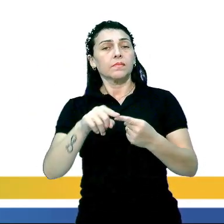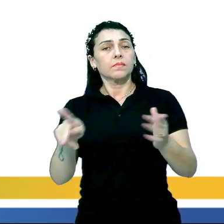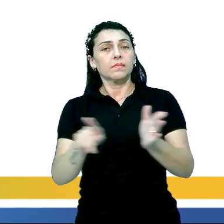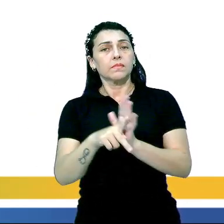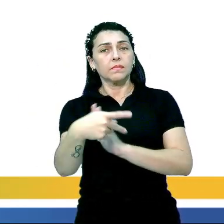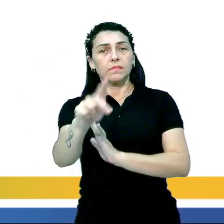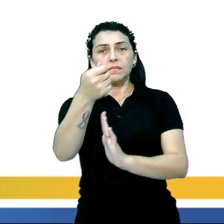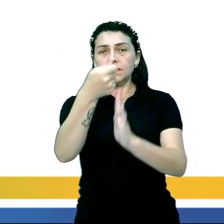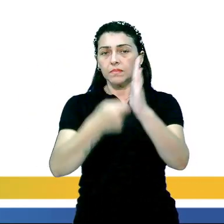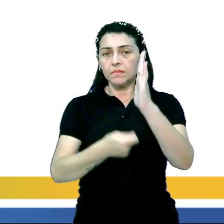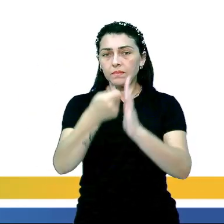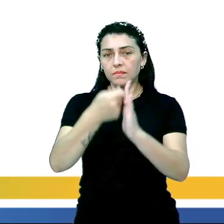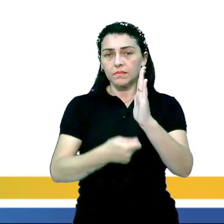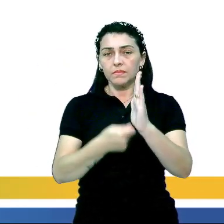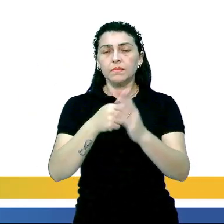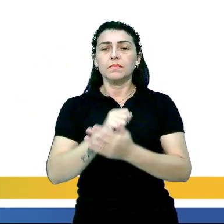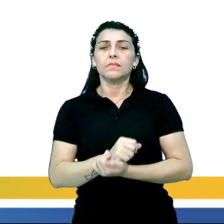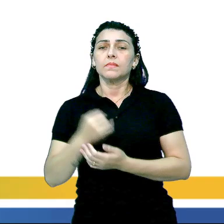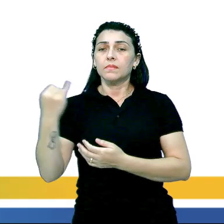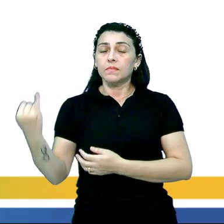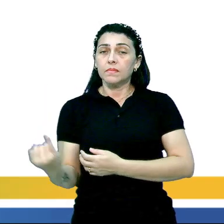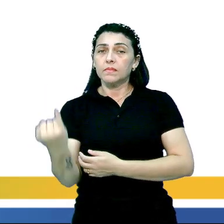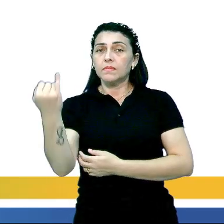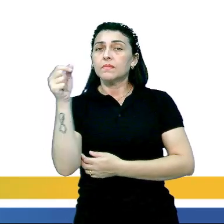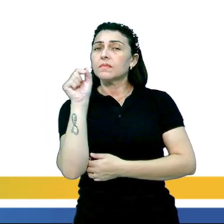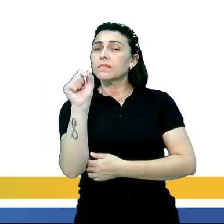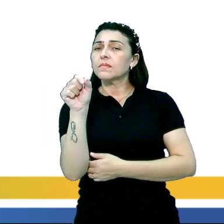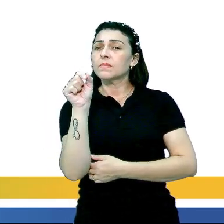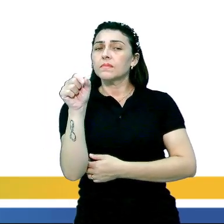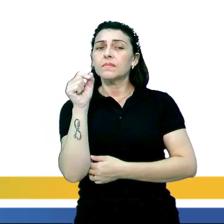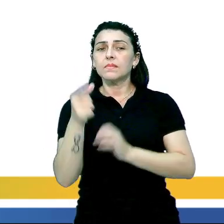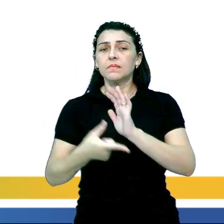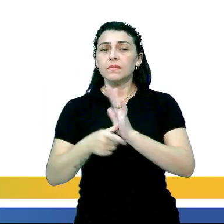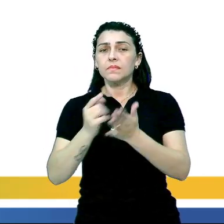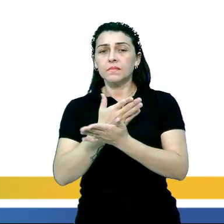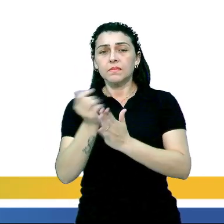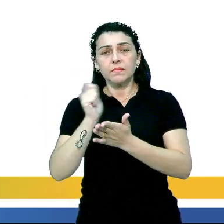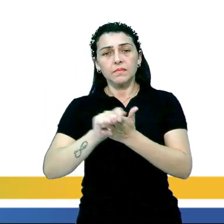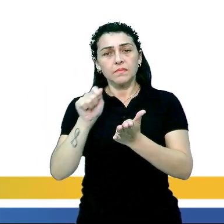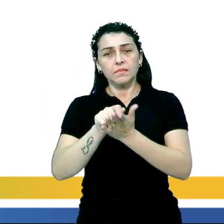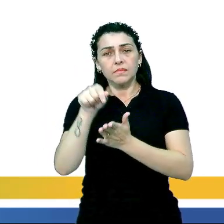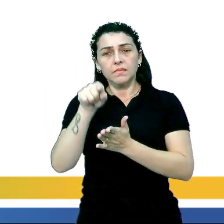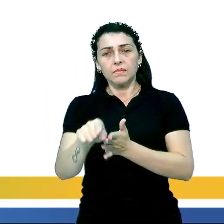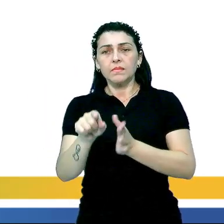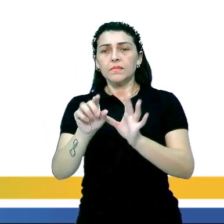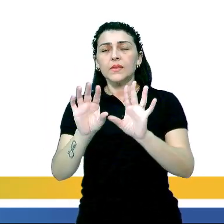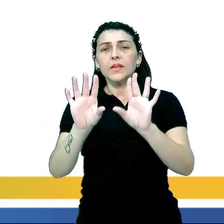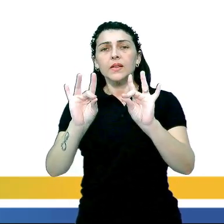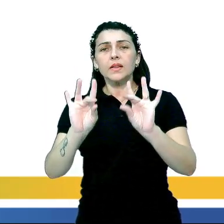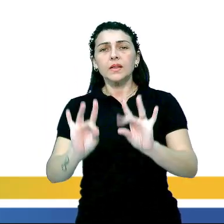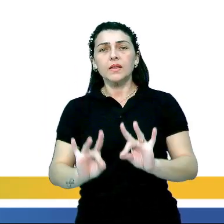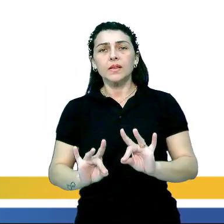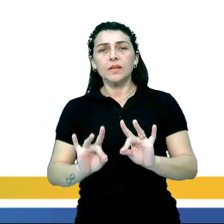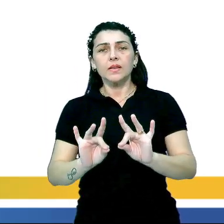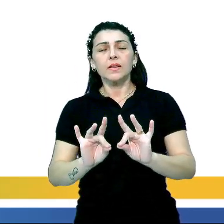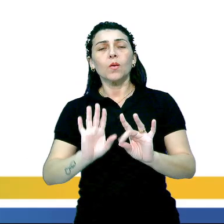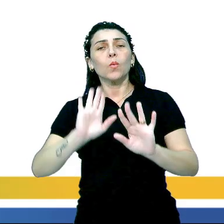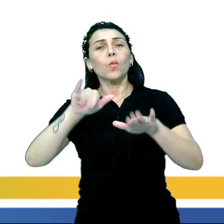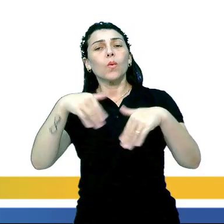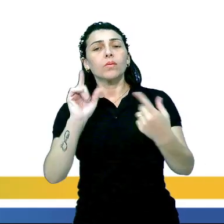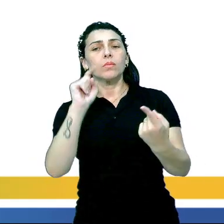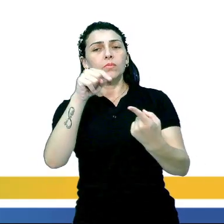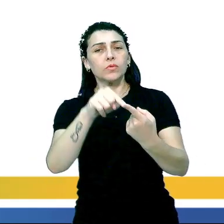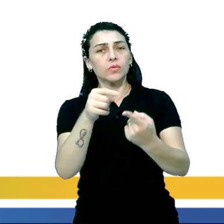retomar os objetivos da sua redação. É importante que, antes de começar a escrever, você defina